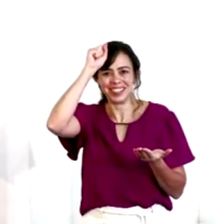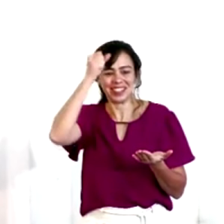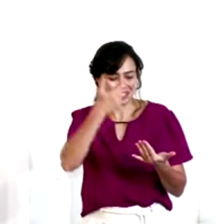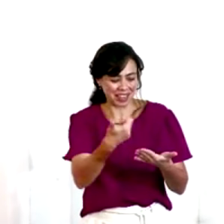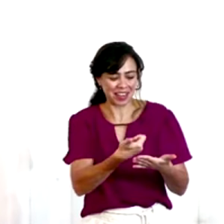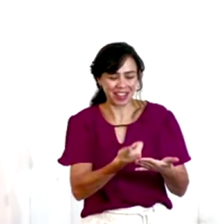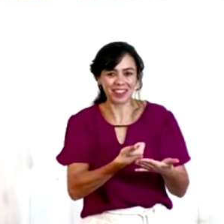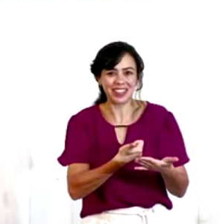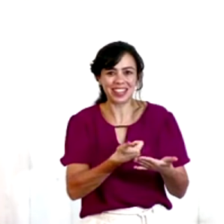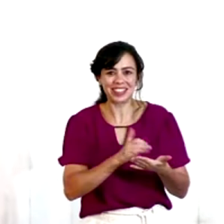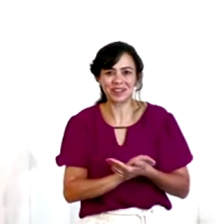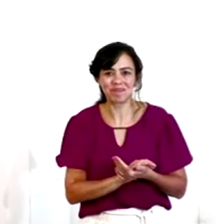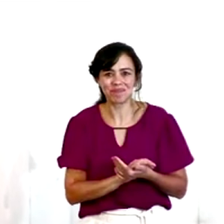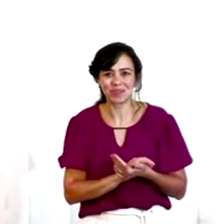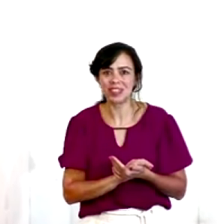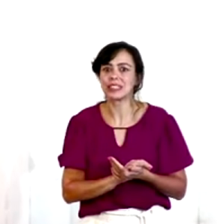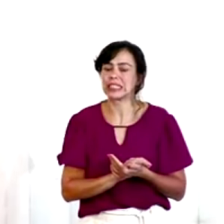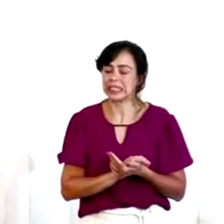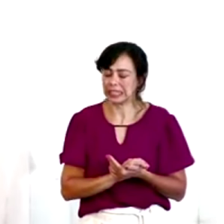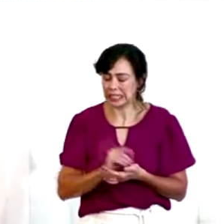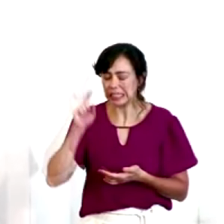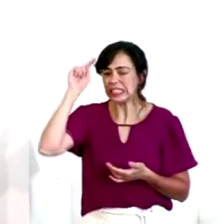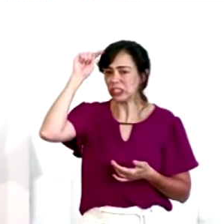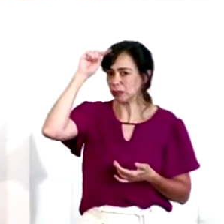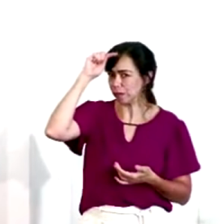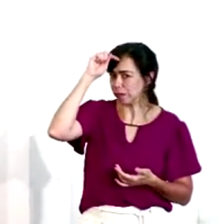A realidade da vida nua e crua,